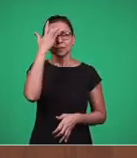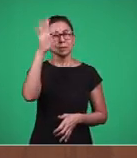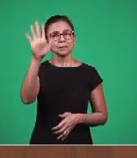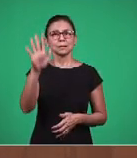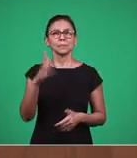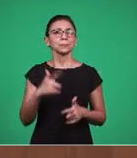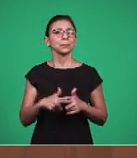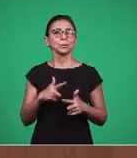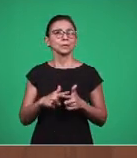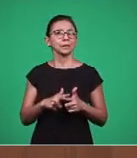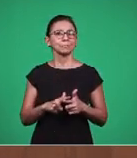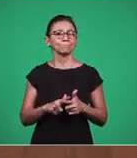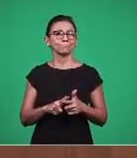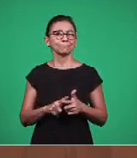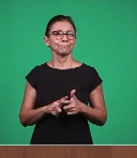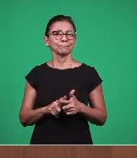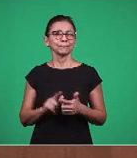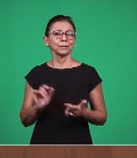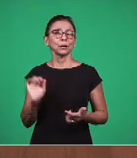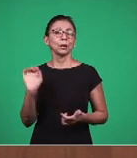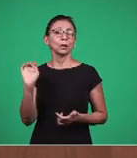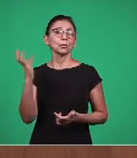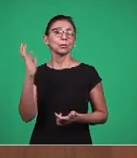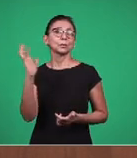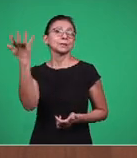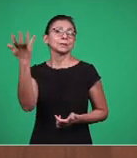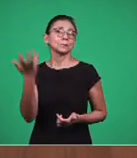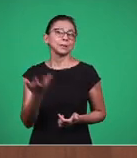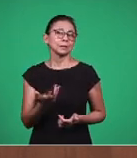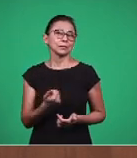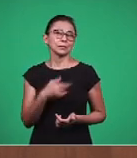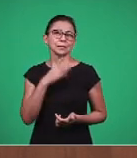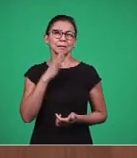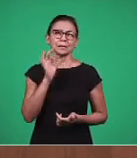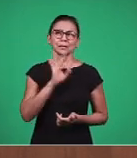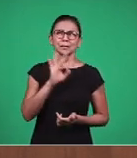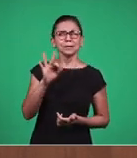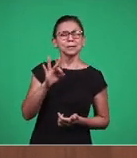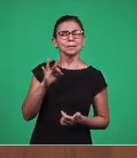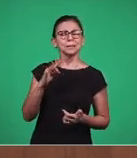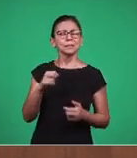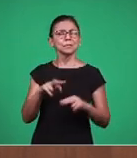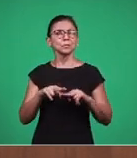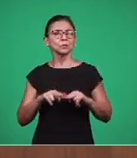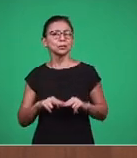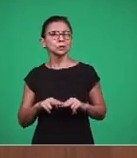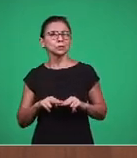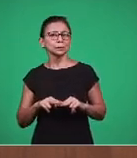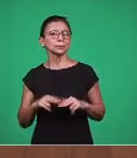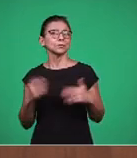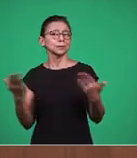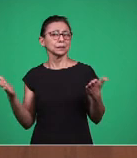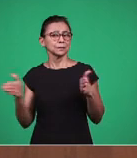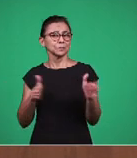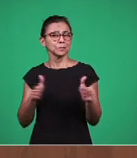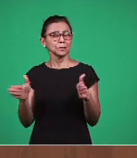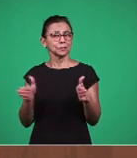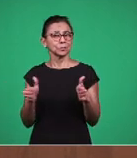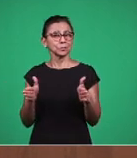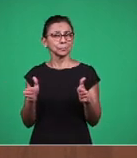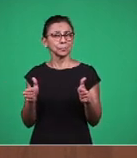ocorrendo, para as ocorrências que estamos vivendo nesse mundo que aí está. Um